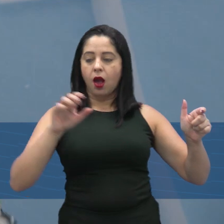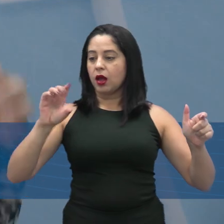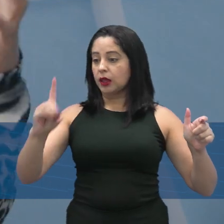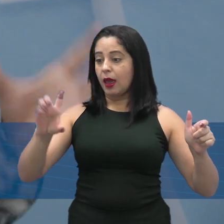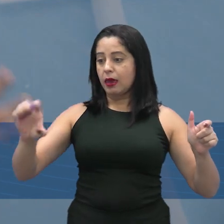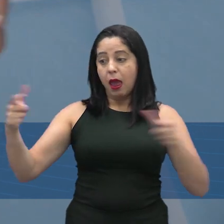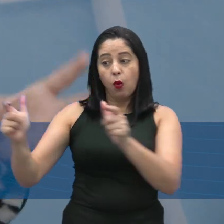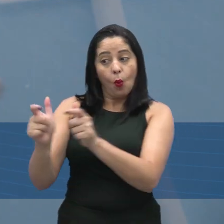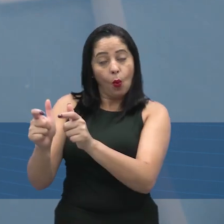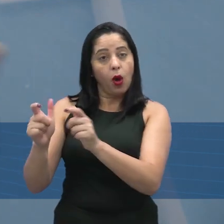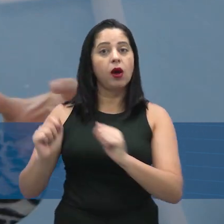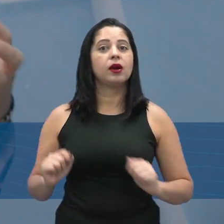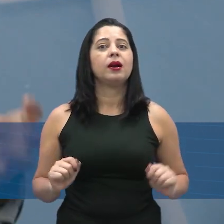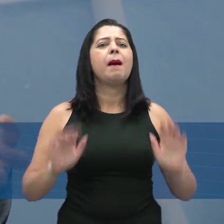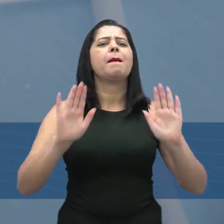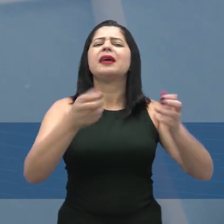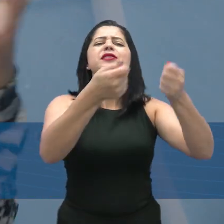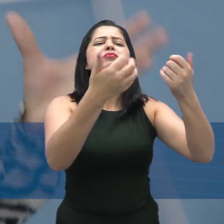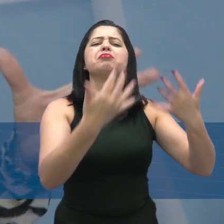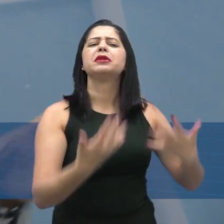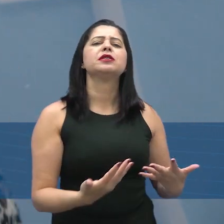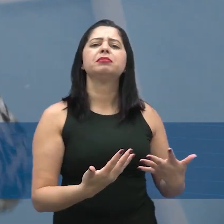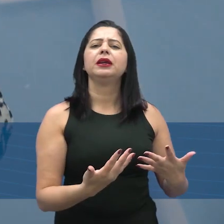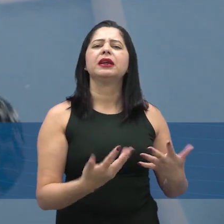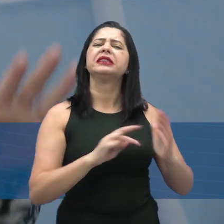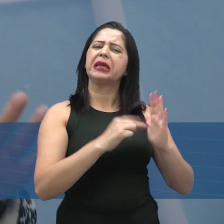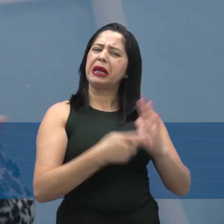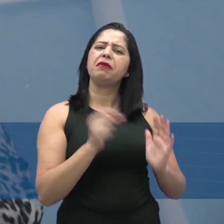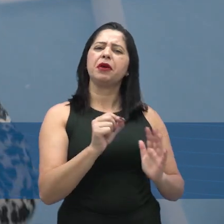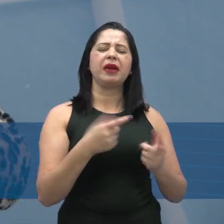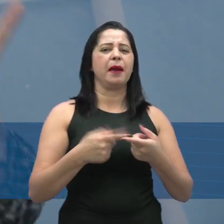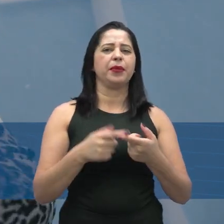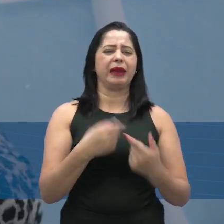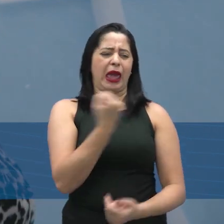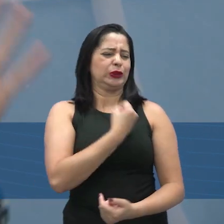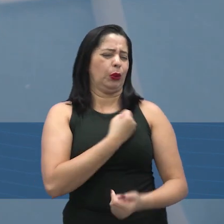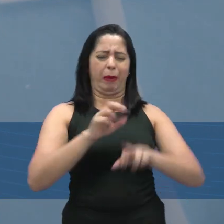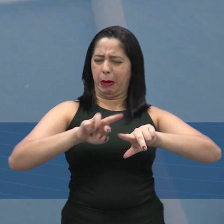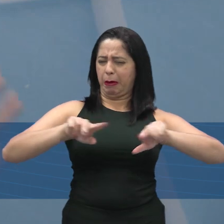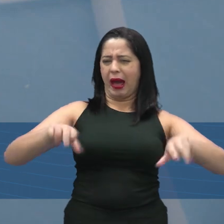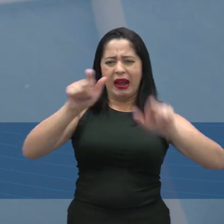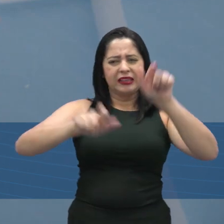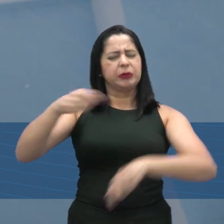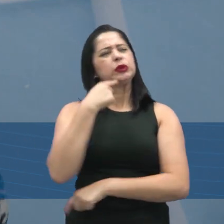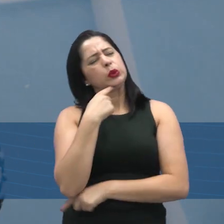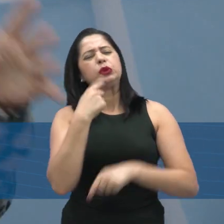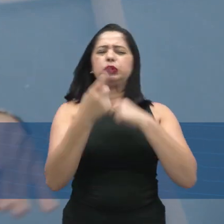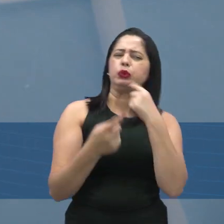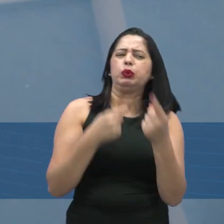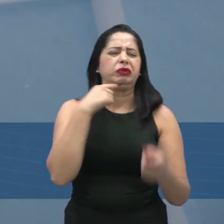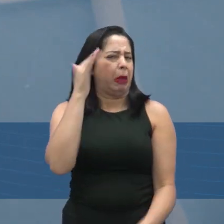49,9%. Explica pra gente o que na prática isso representa, porque são muitos números, né? Pessoal de casa pode estar aí se perguntando o que